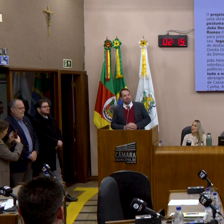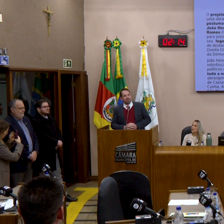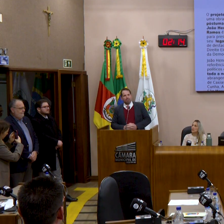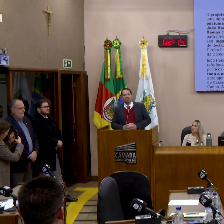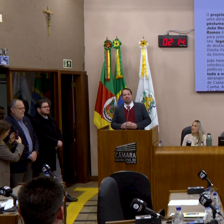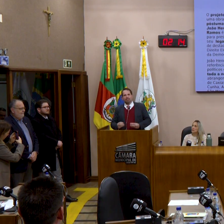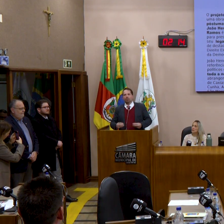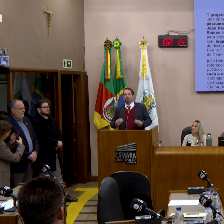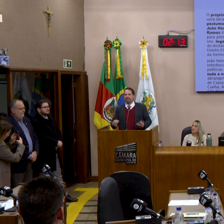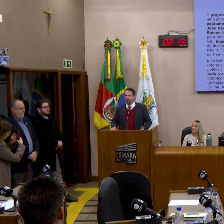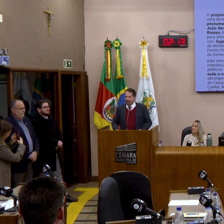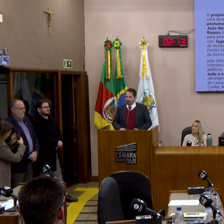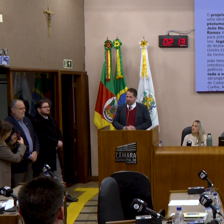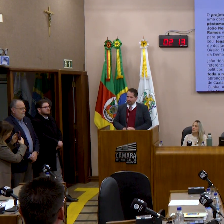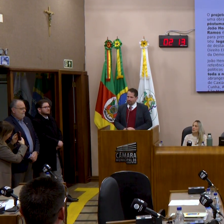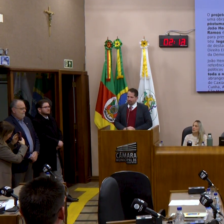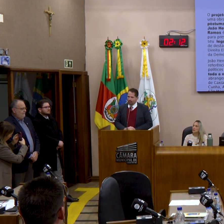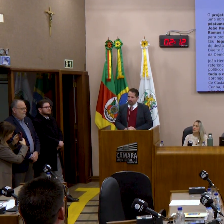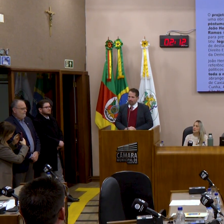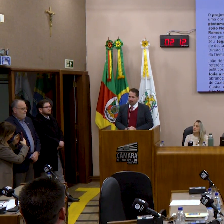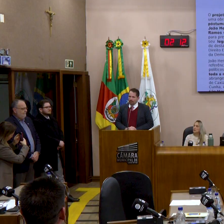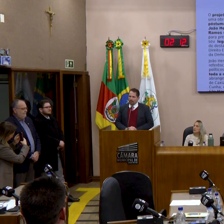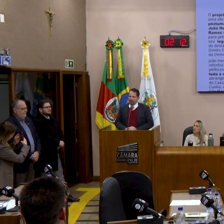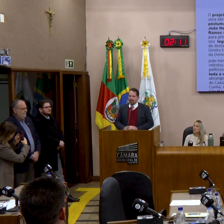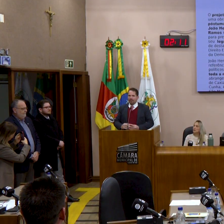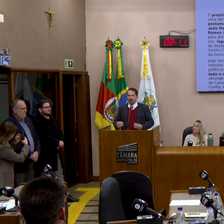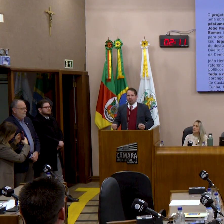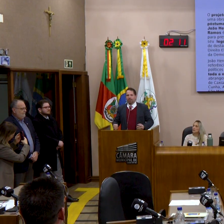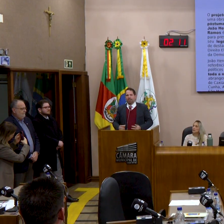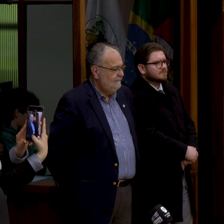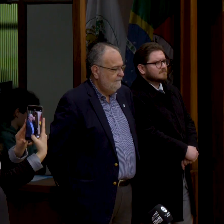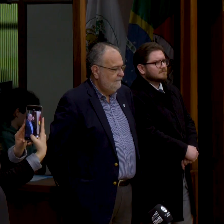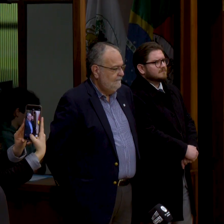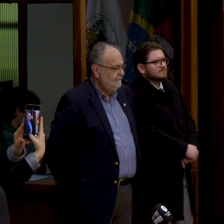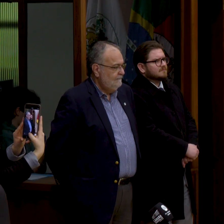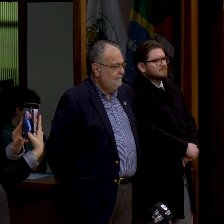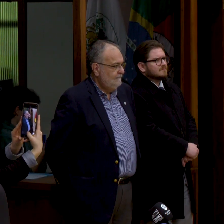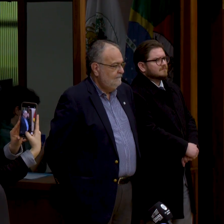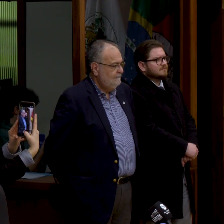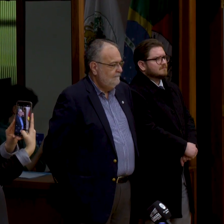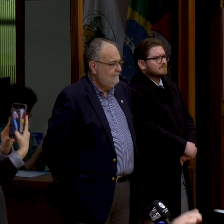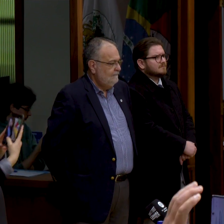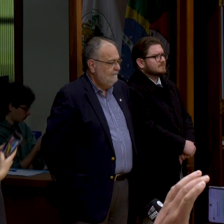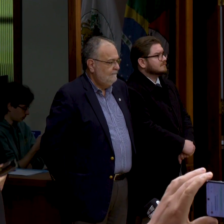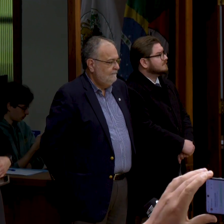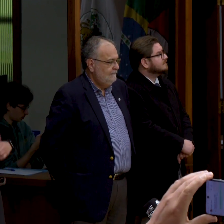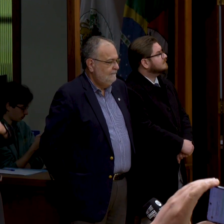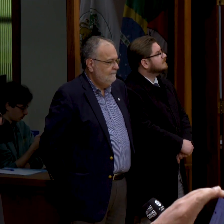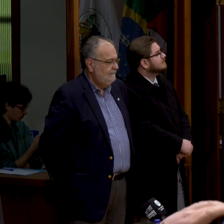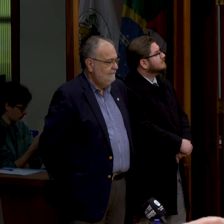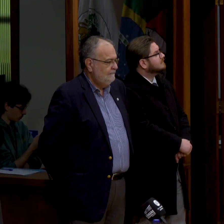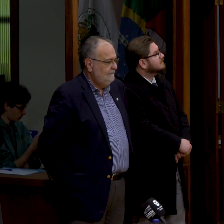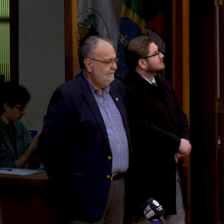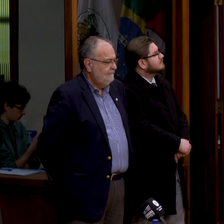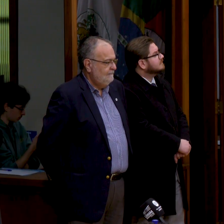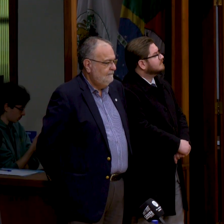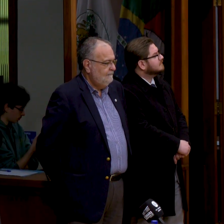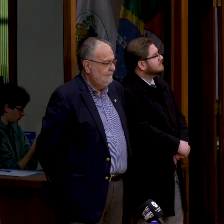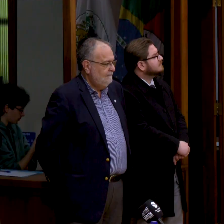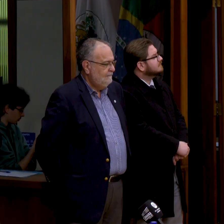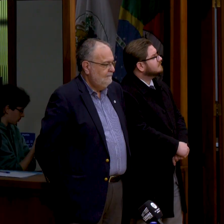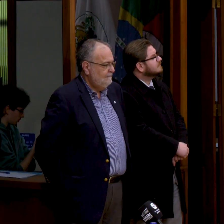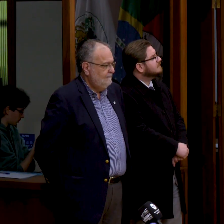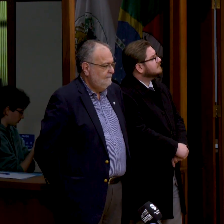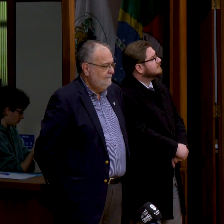Ele homenageou o advogado João Henrique Leone Ramos pela destacada atuação e referência